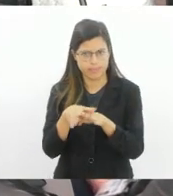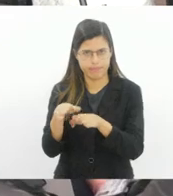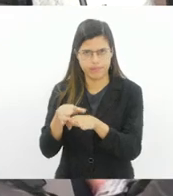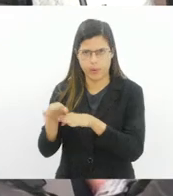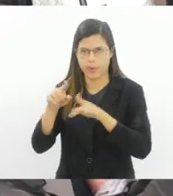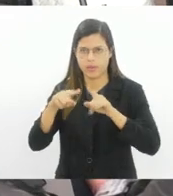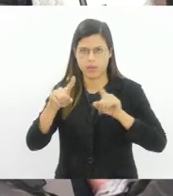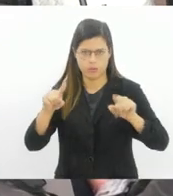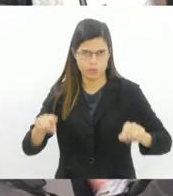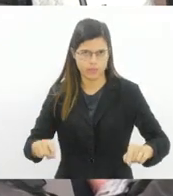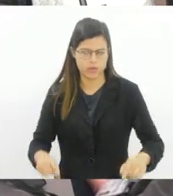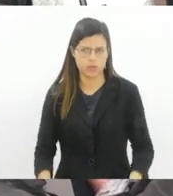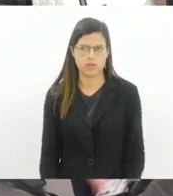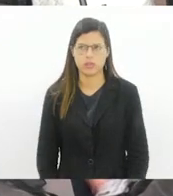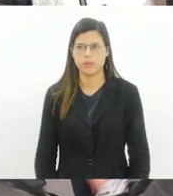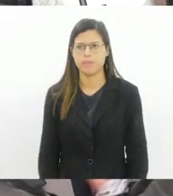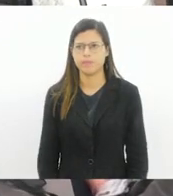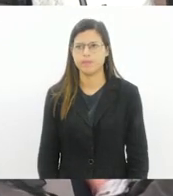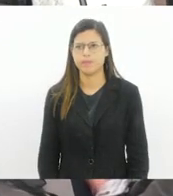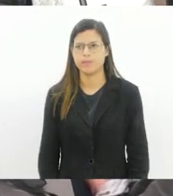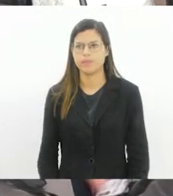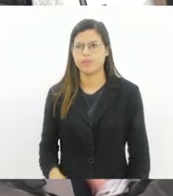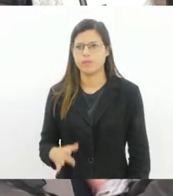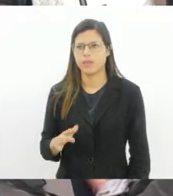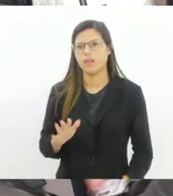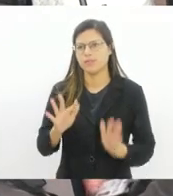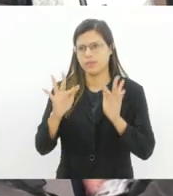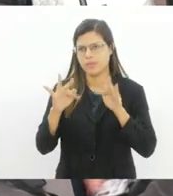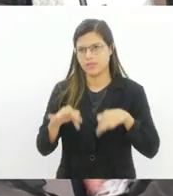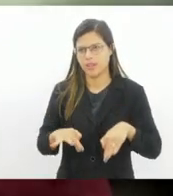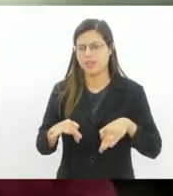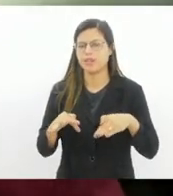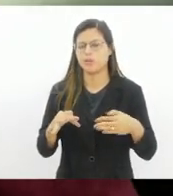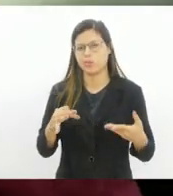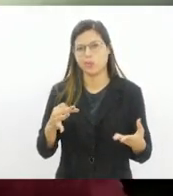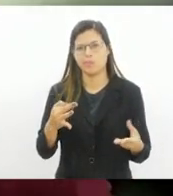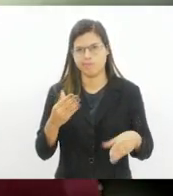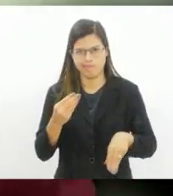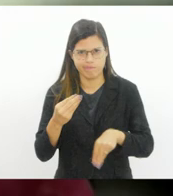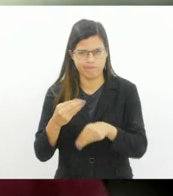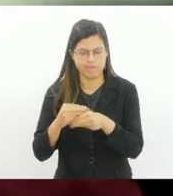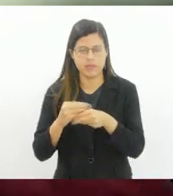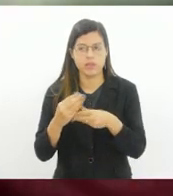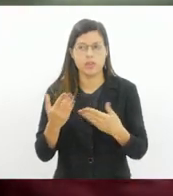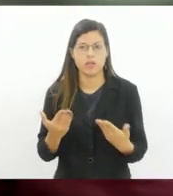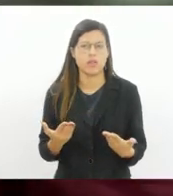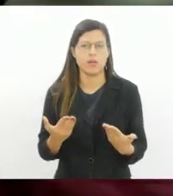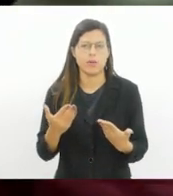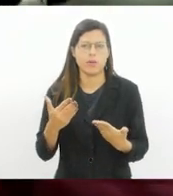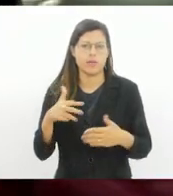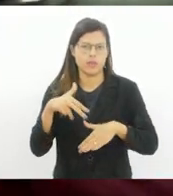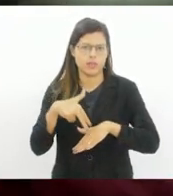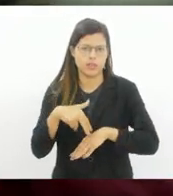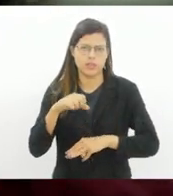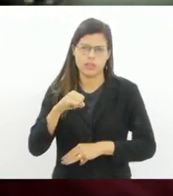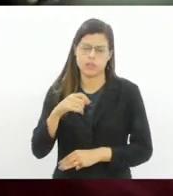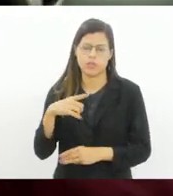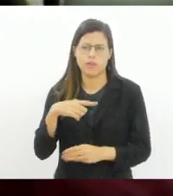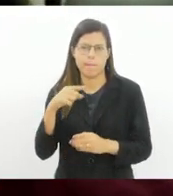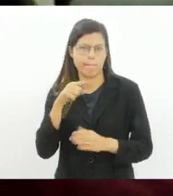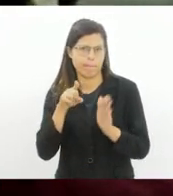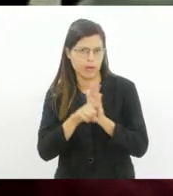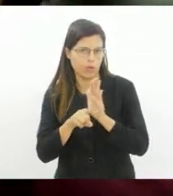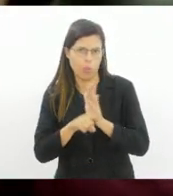profissionais. Acho que encerro por aqui a minha contribuição e estou aqui para vocês tiverem perguntas ou